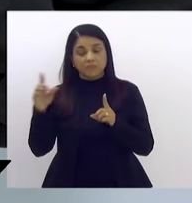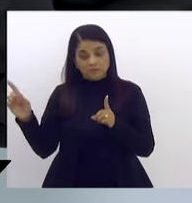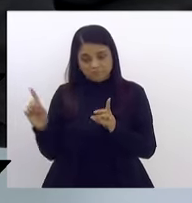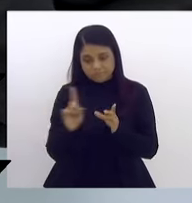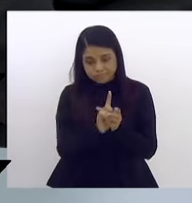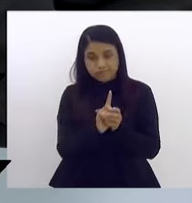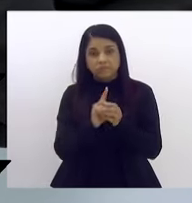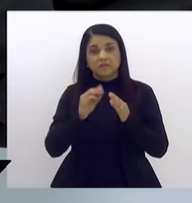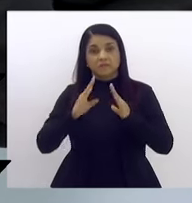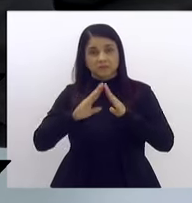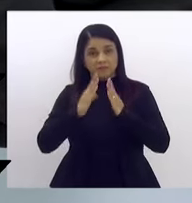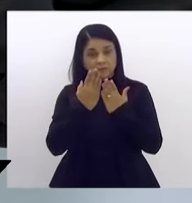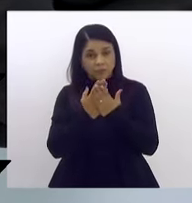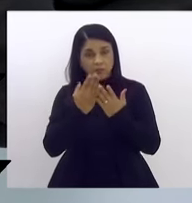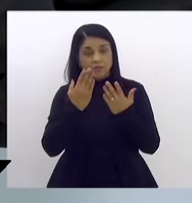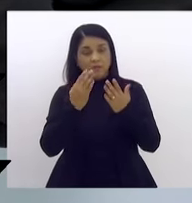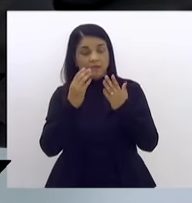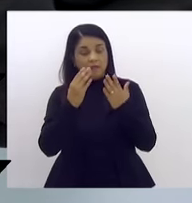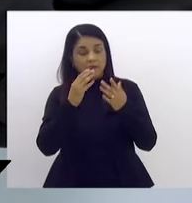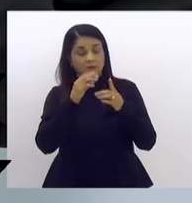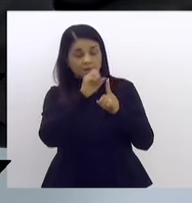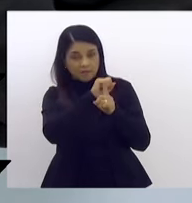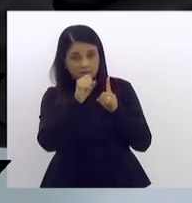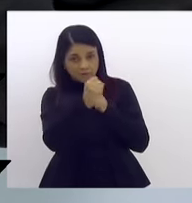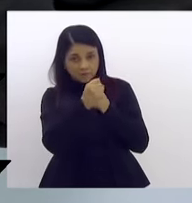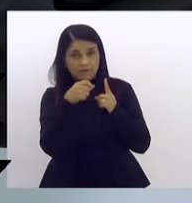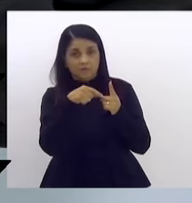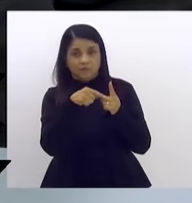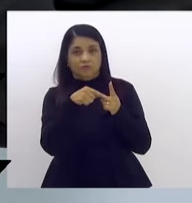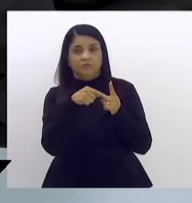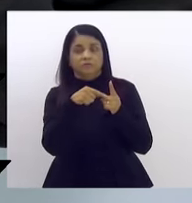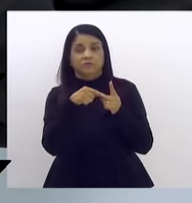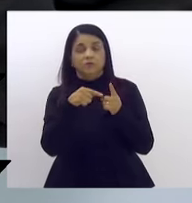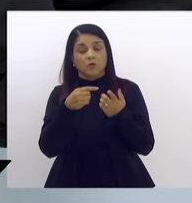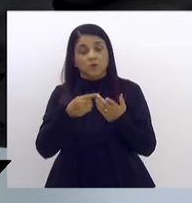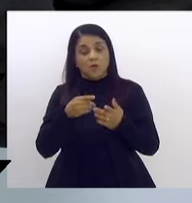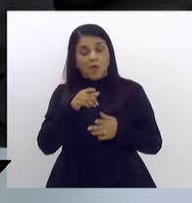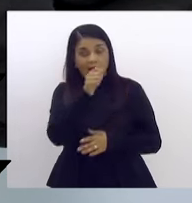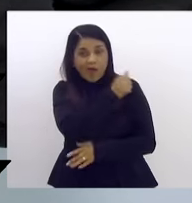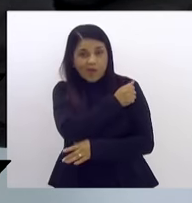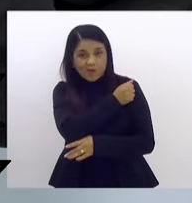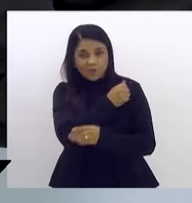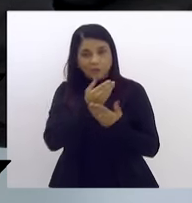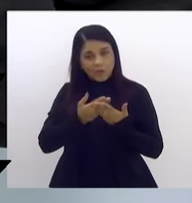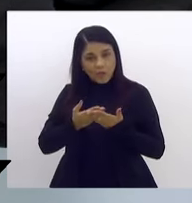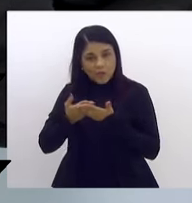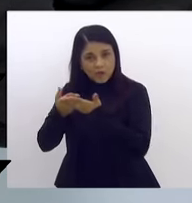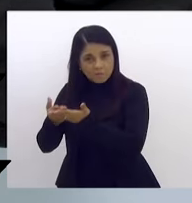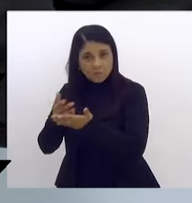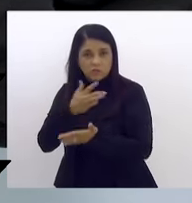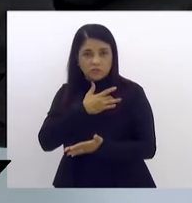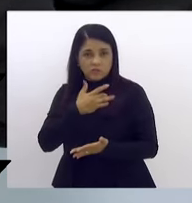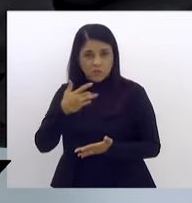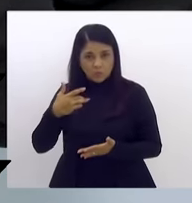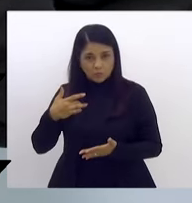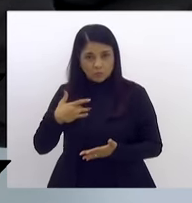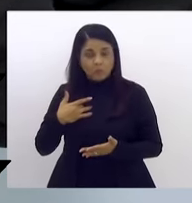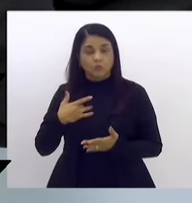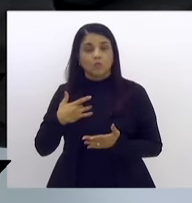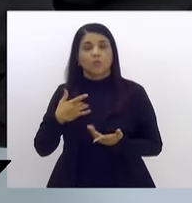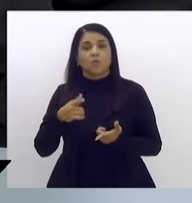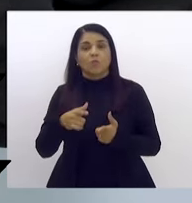o encaminhamento de estudantes com quadros depressivos para os capsis